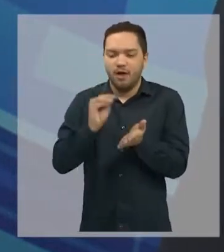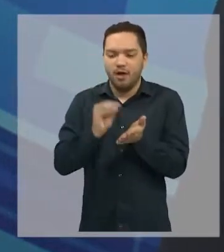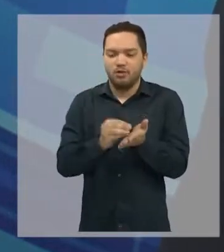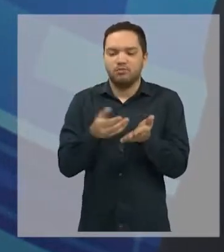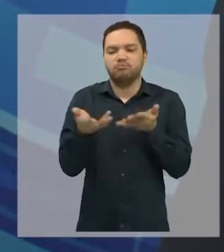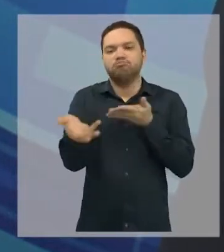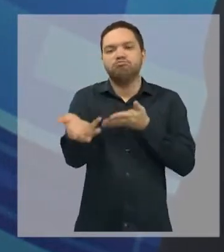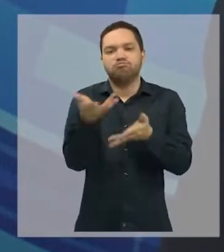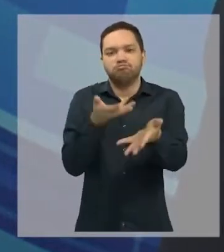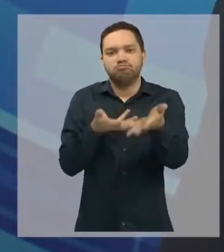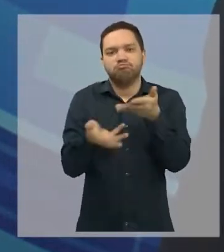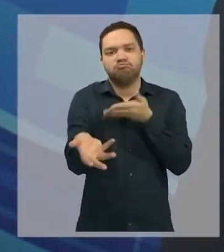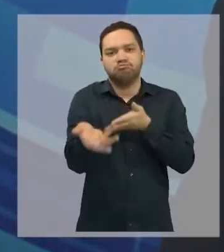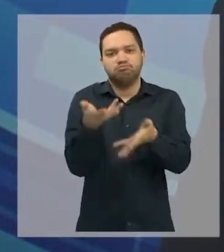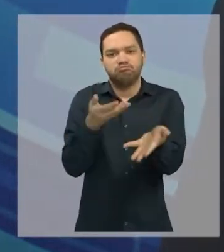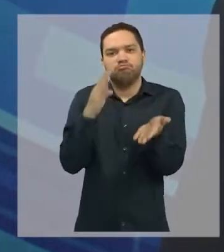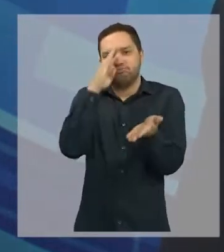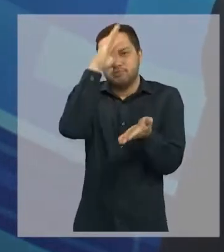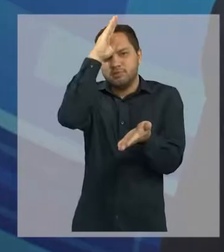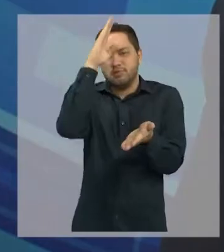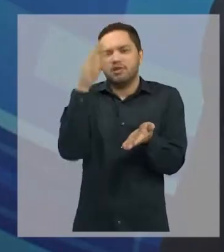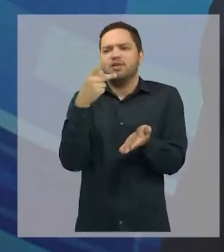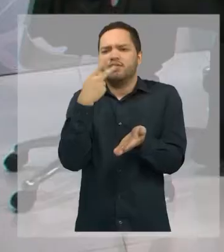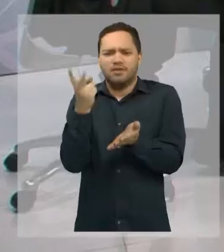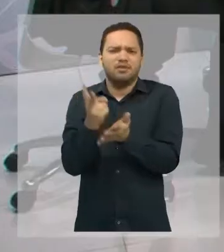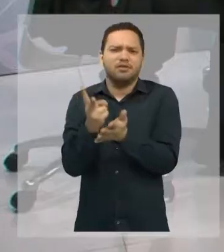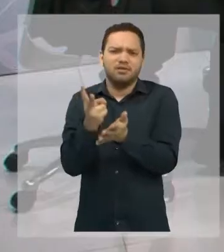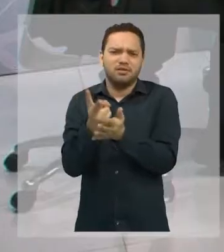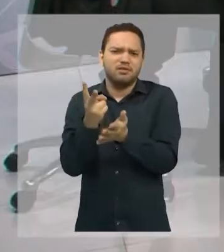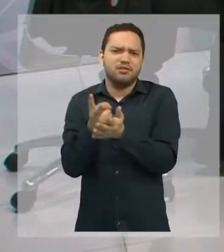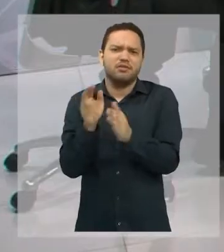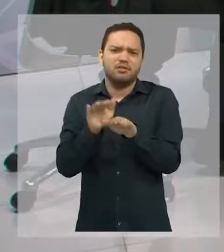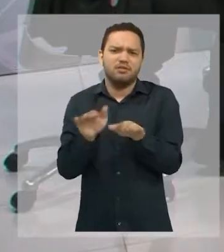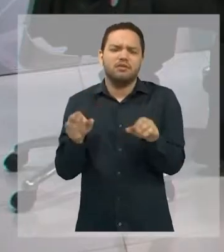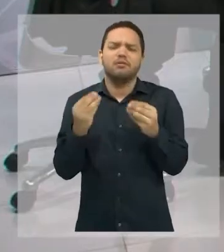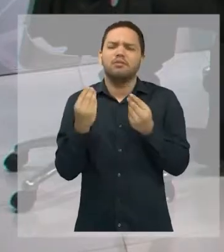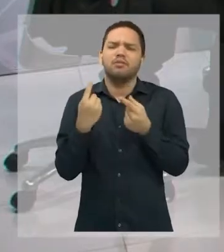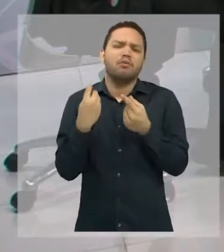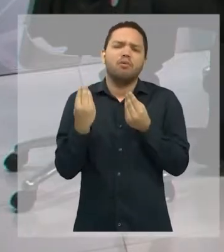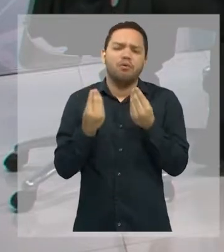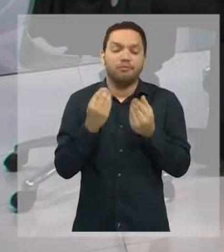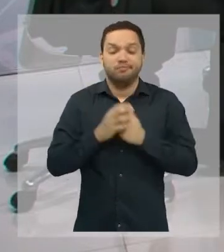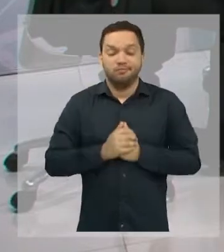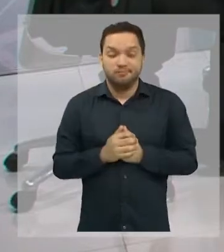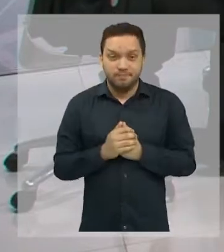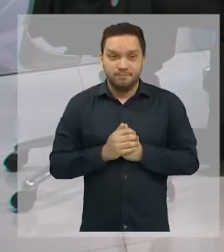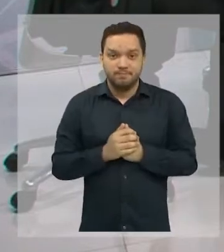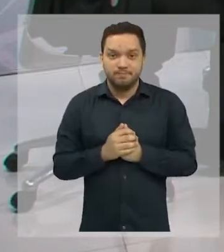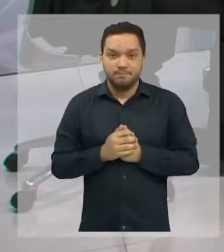de interação que ele faz questão de colocar com o Congresso Nacional?